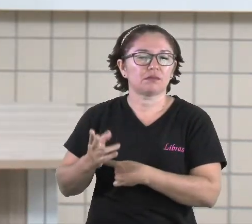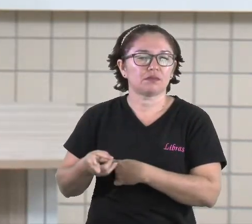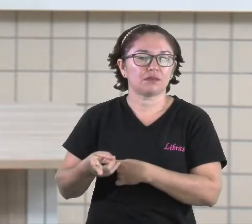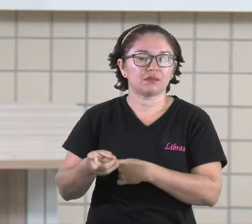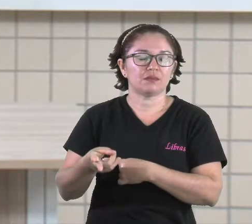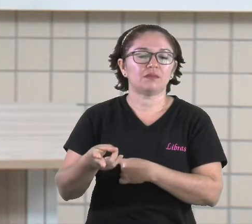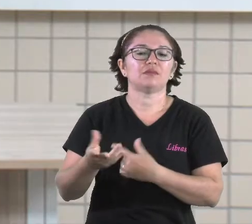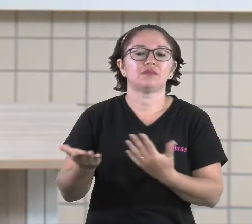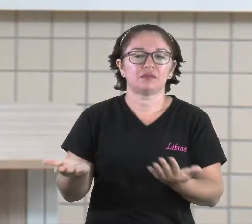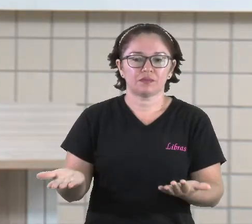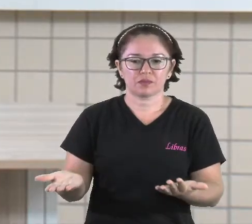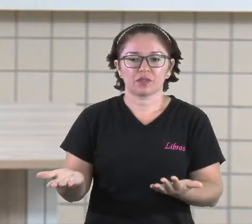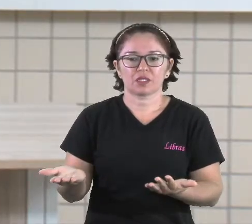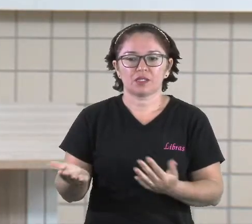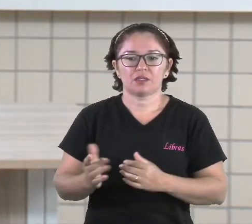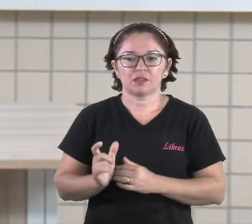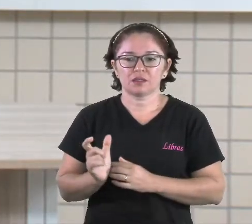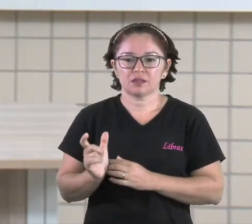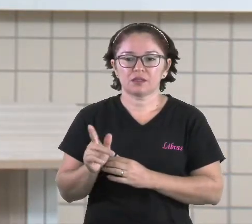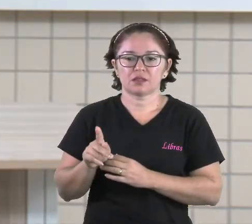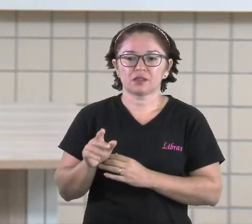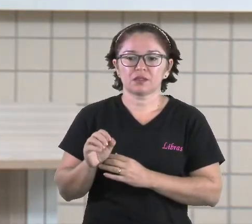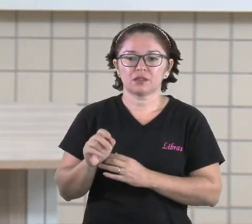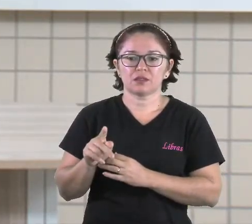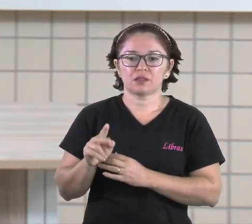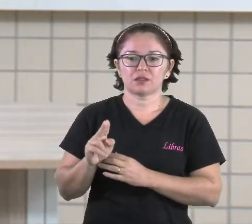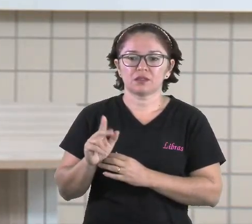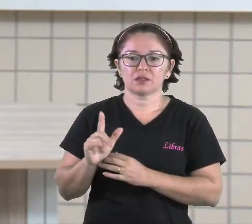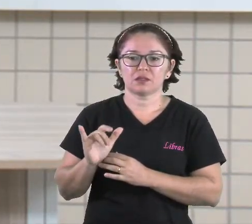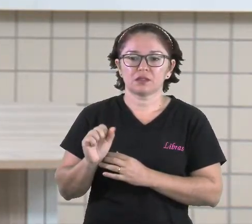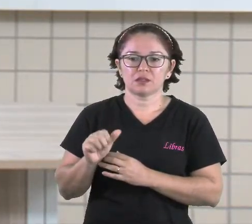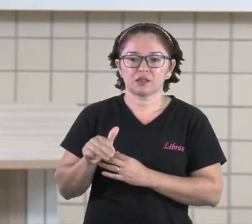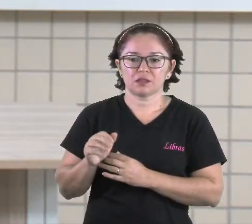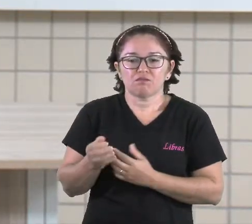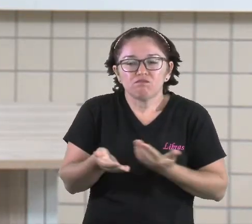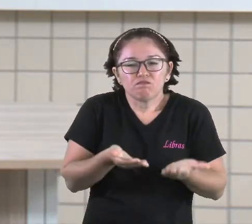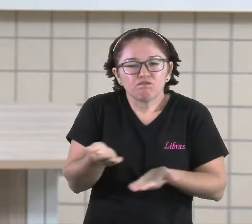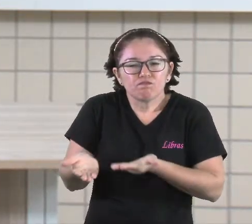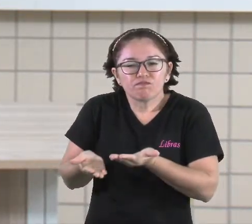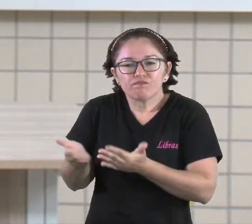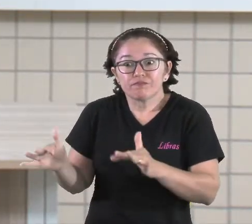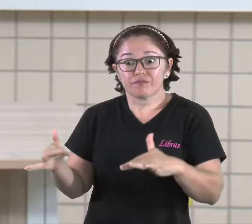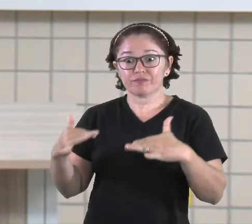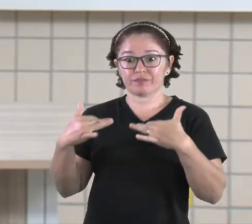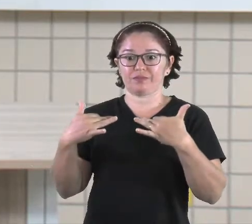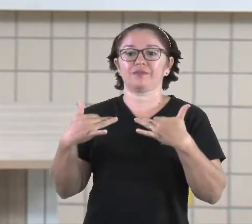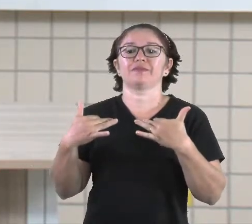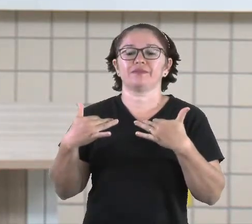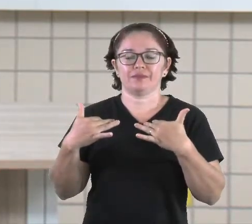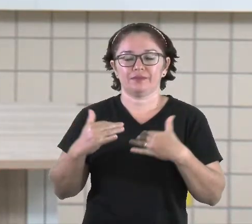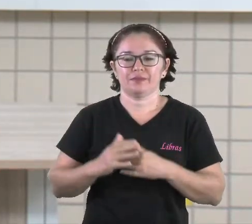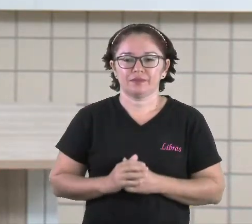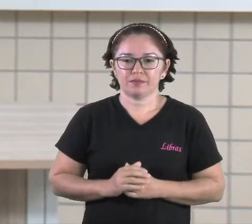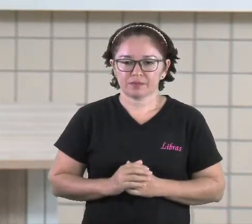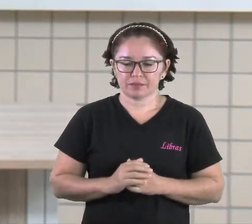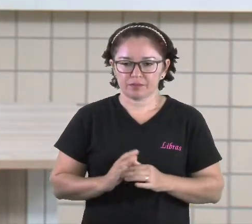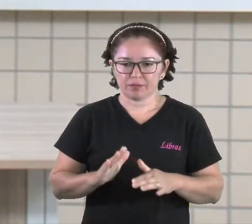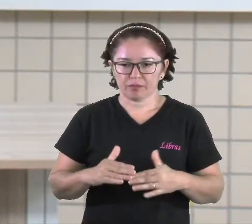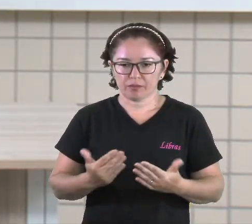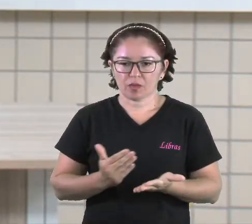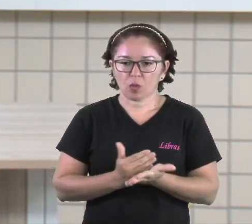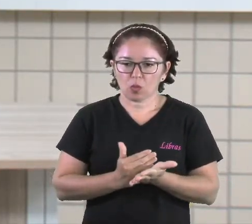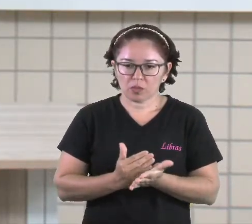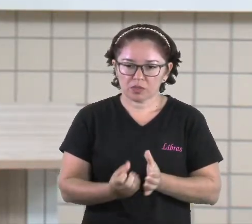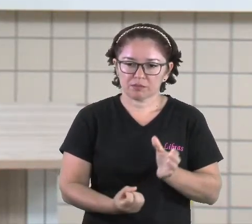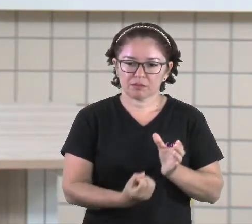de populismo. Nesse momento também essa Constituição criou uma série de organismos e de